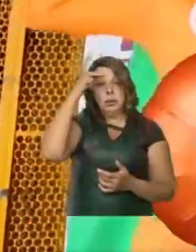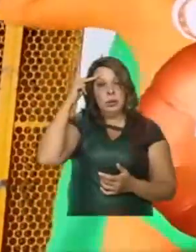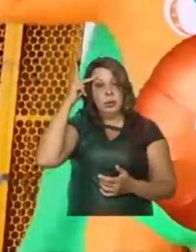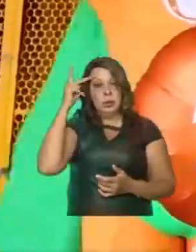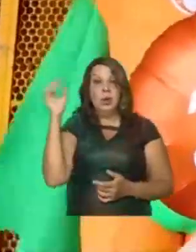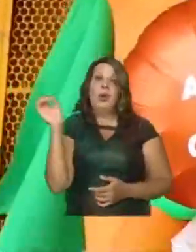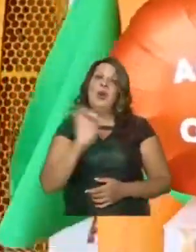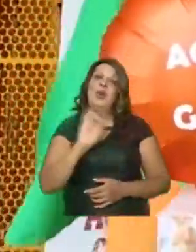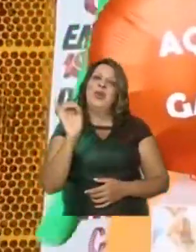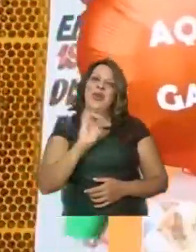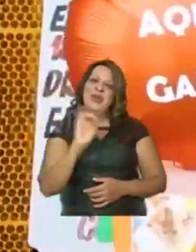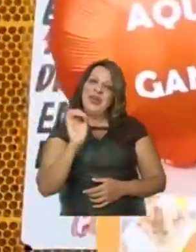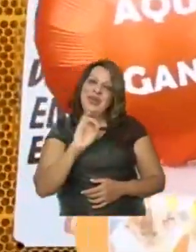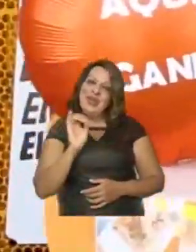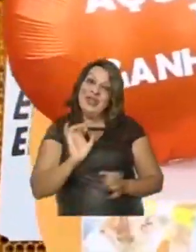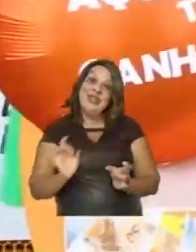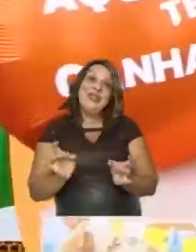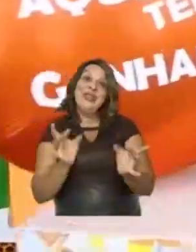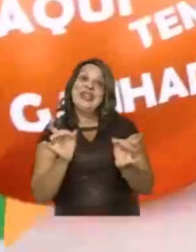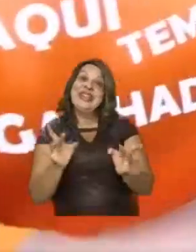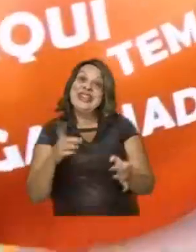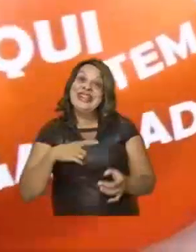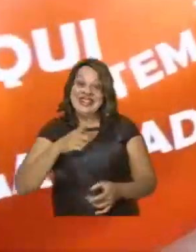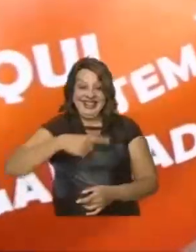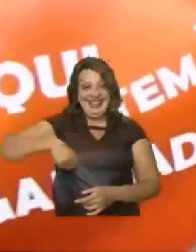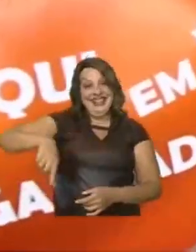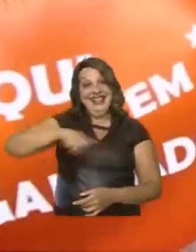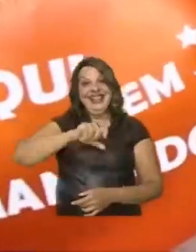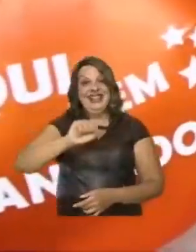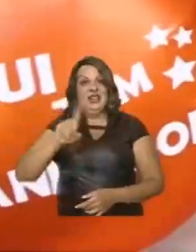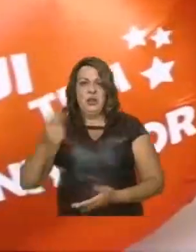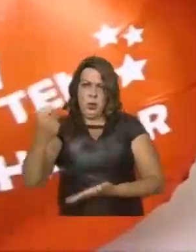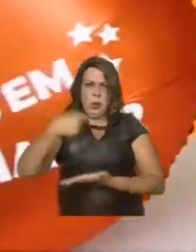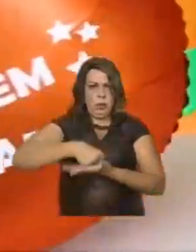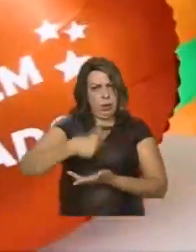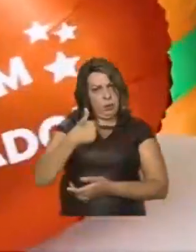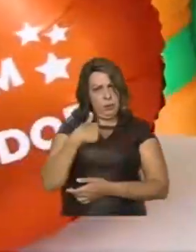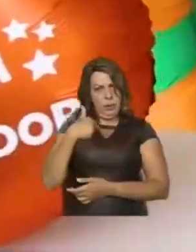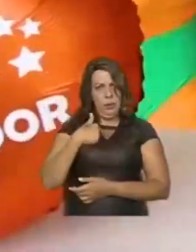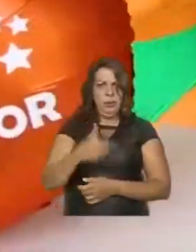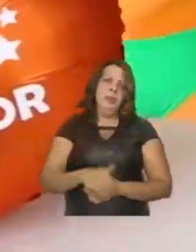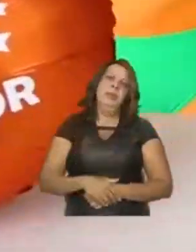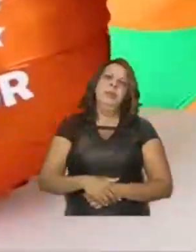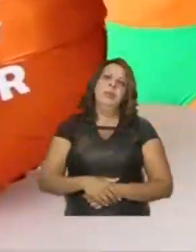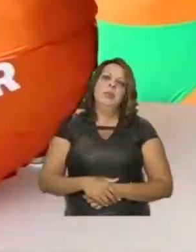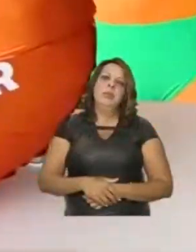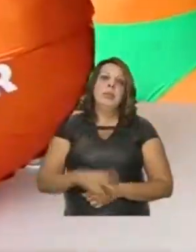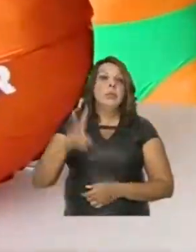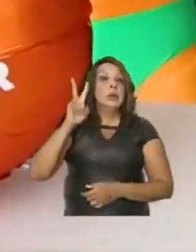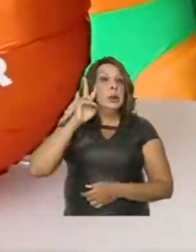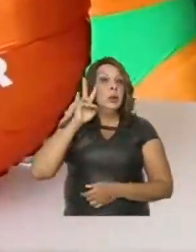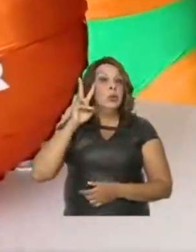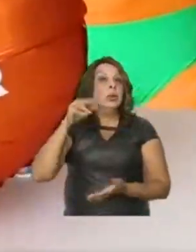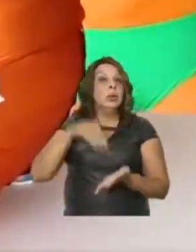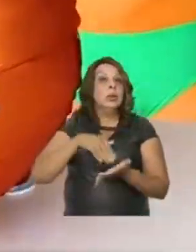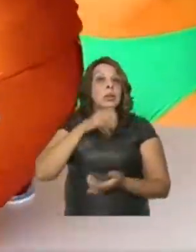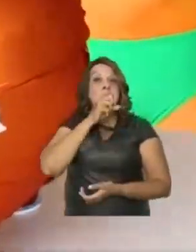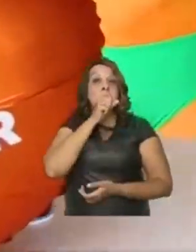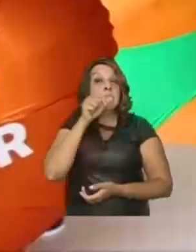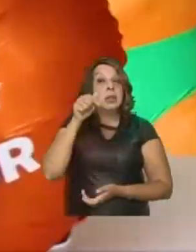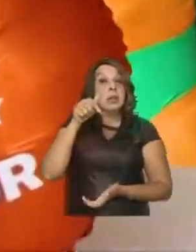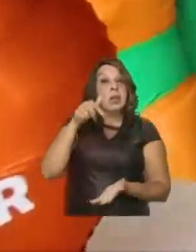Olá, gente. Eu sou a Rafa, promotora Pé Quente, de Barbosa Santos Dumont. Vem adquirir seu Caju Cap comigo. Estou aqui de segunda a sábado, de